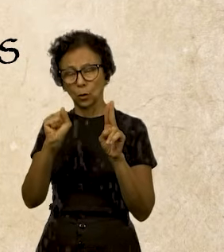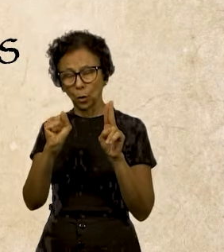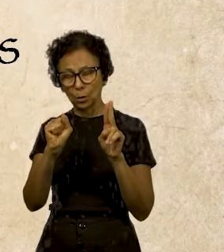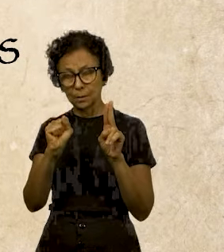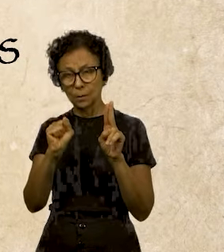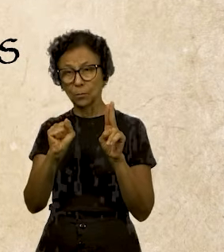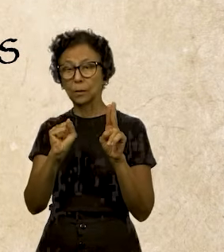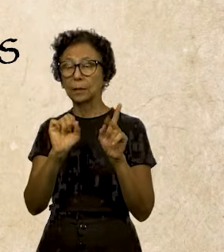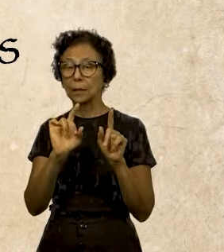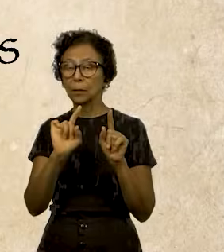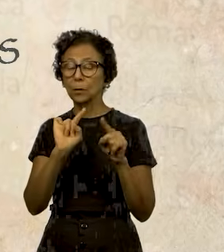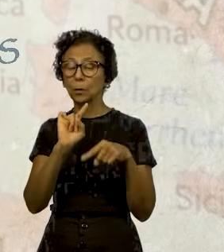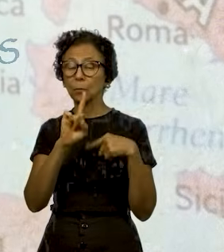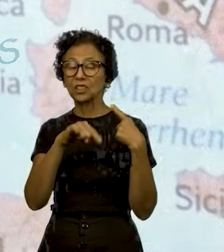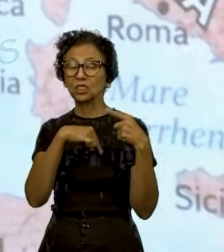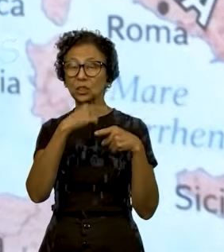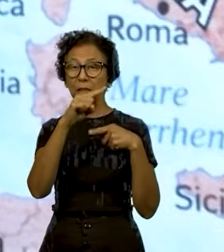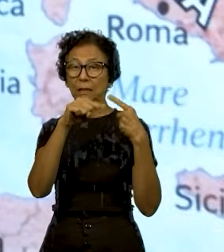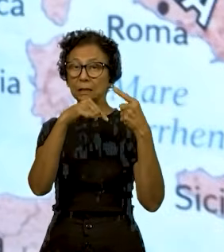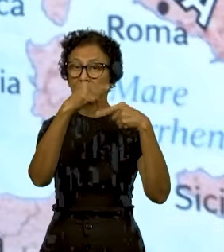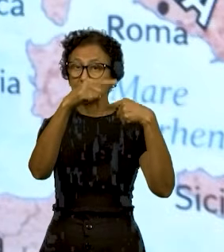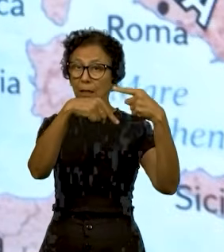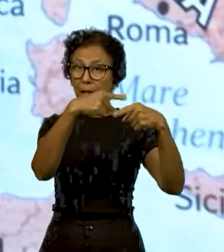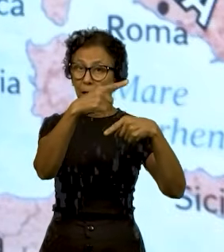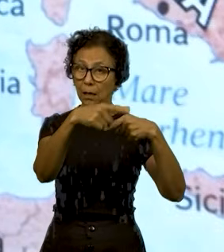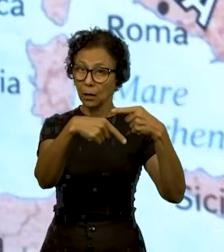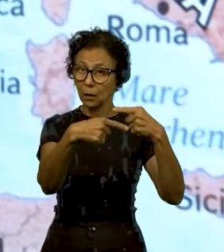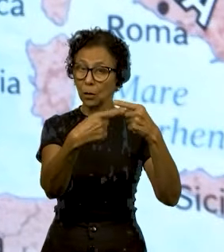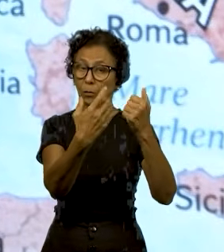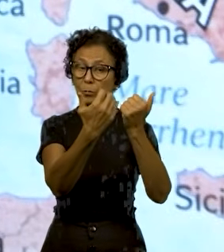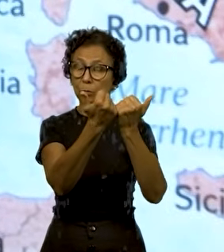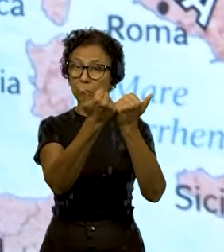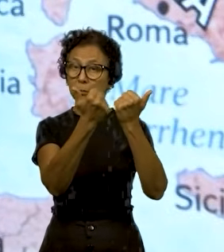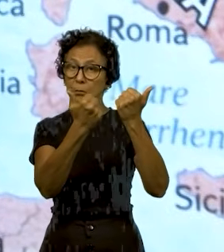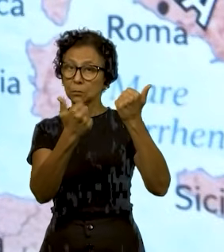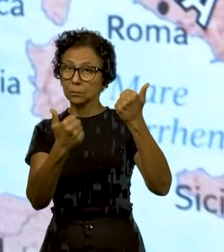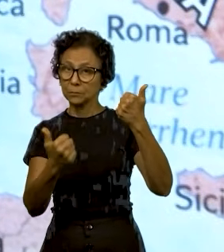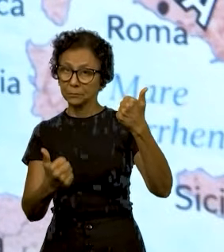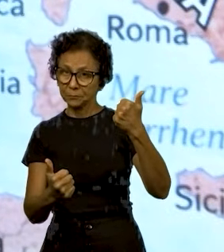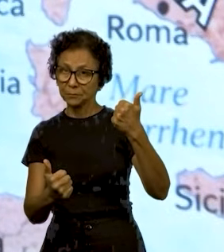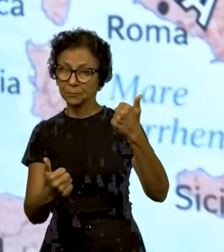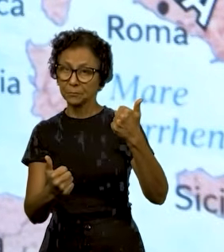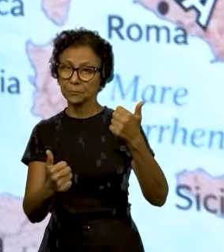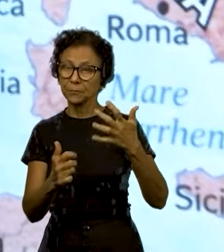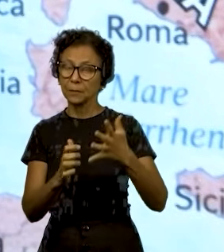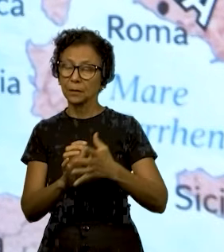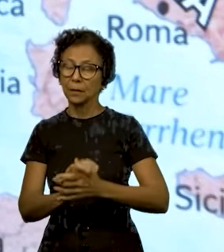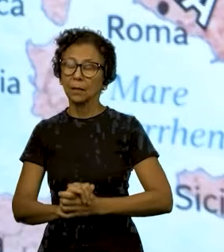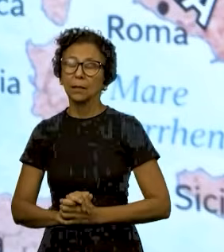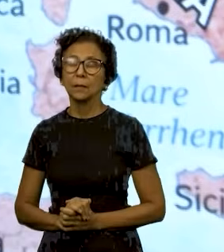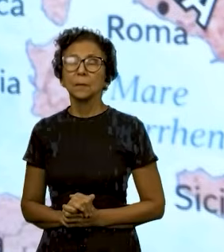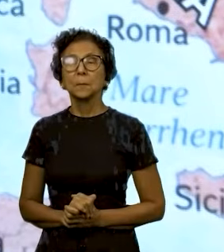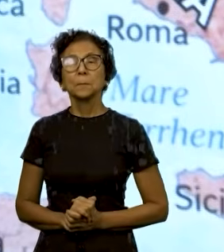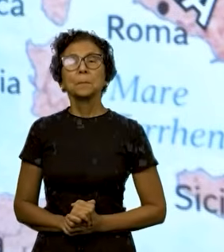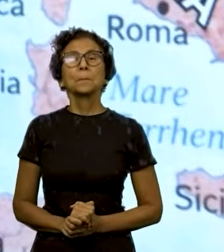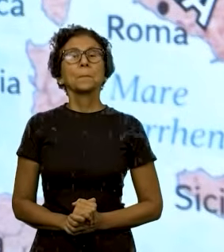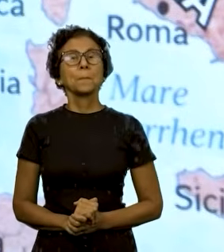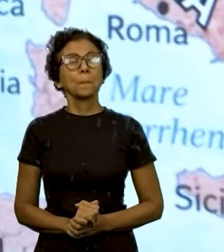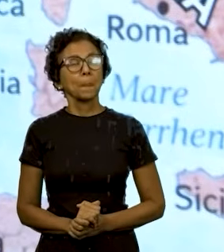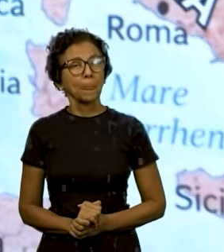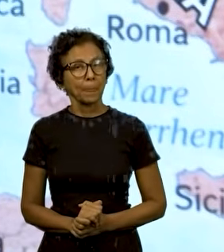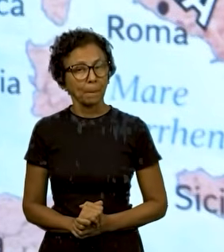dinastia. Nós falamos, nesse momento do nascimento de Jesus, daquele que foi conhecido